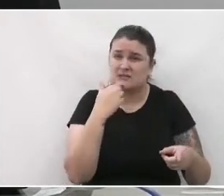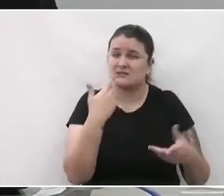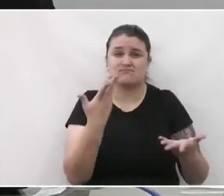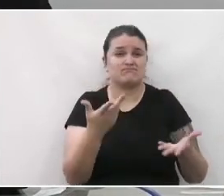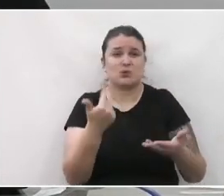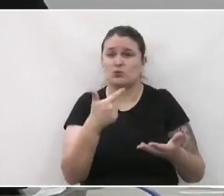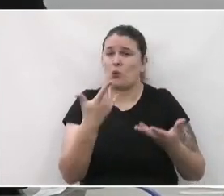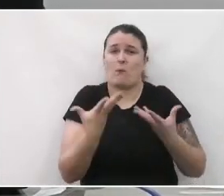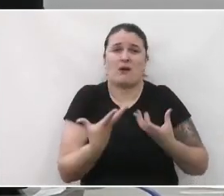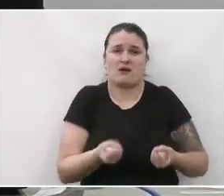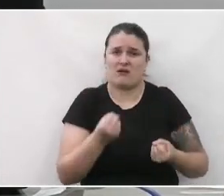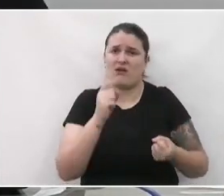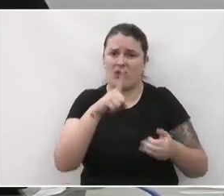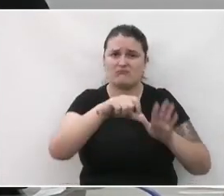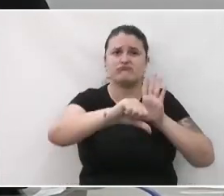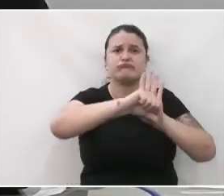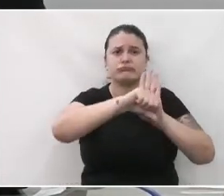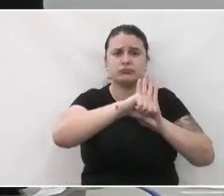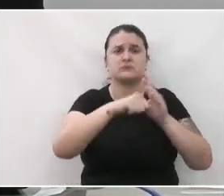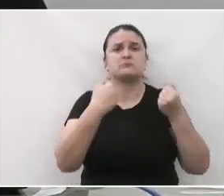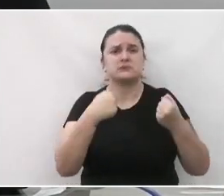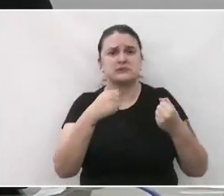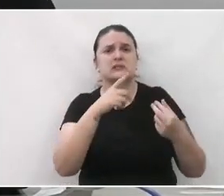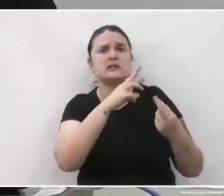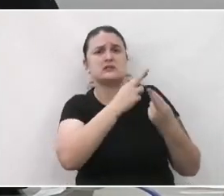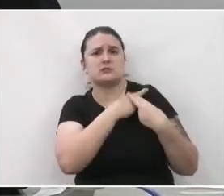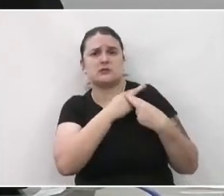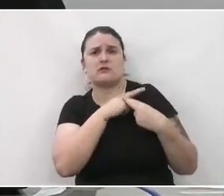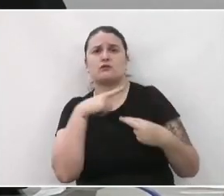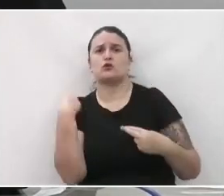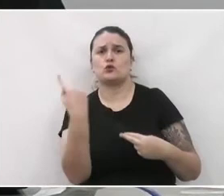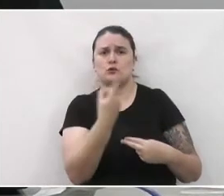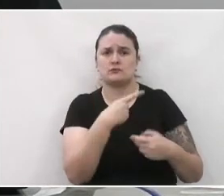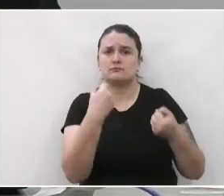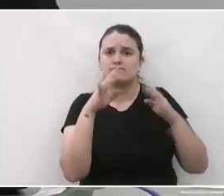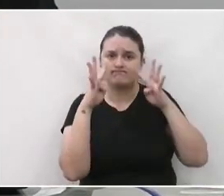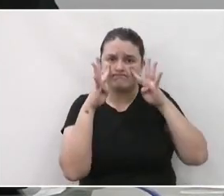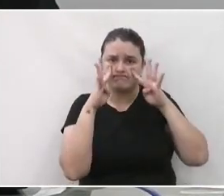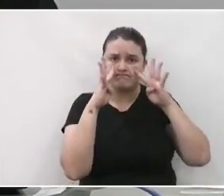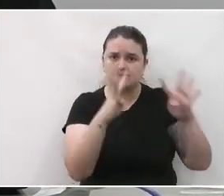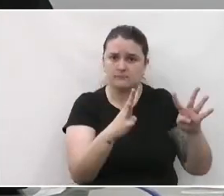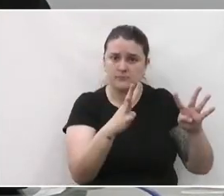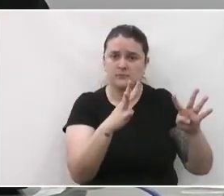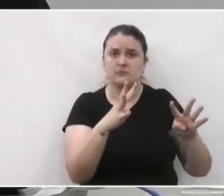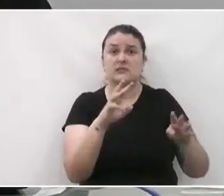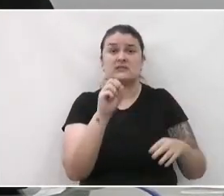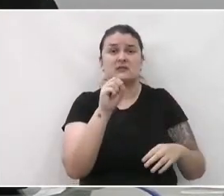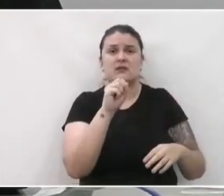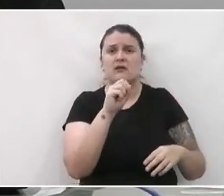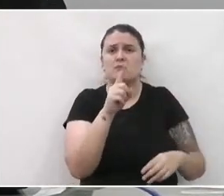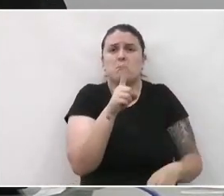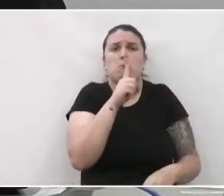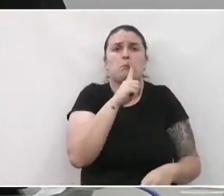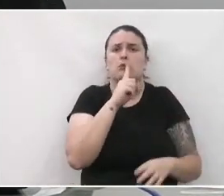e também é um crime de responsabilidade de todos nós, né? Então, não se cale,